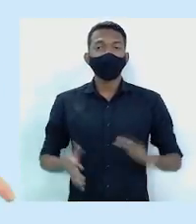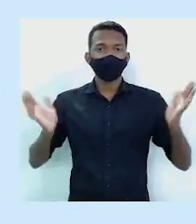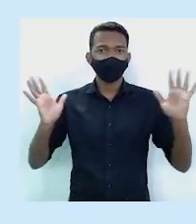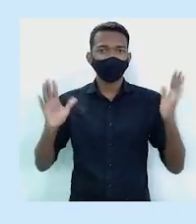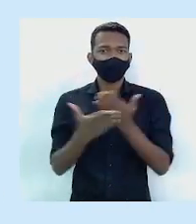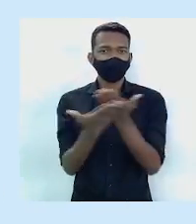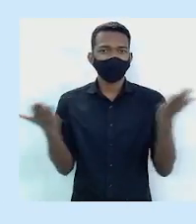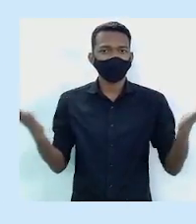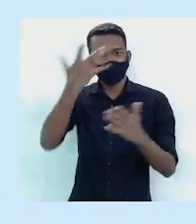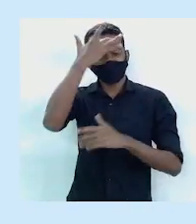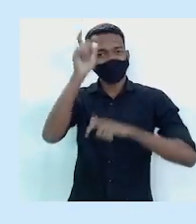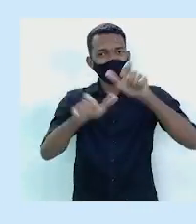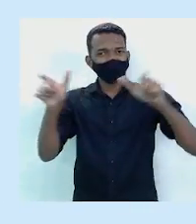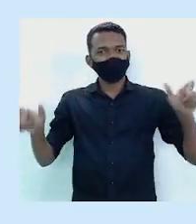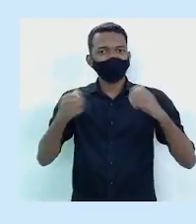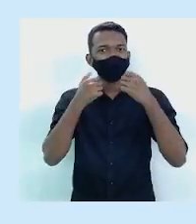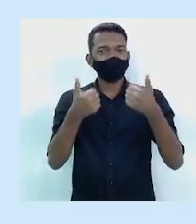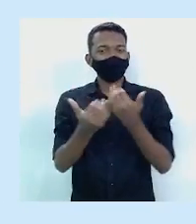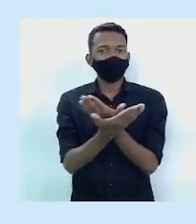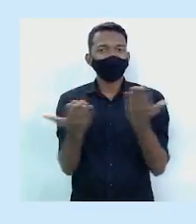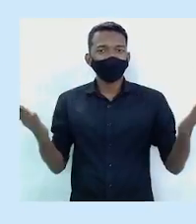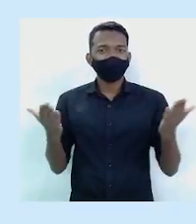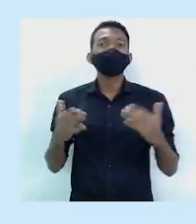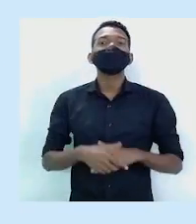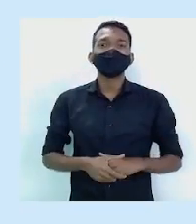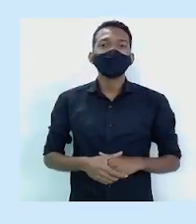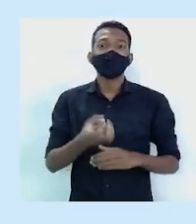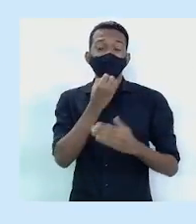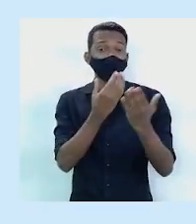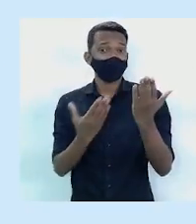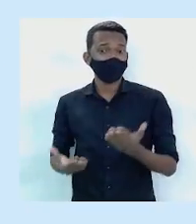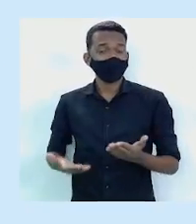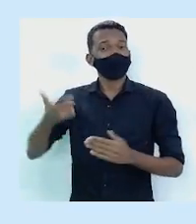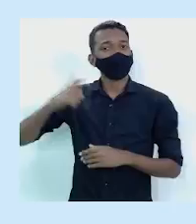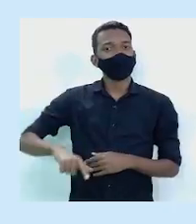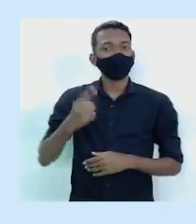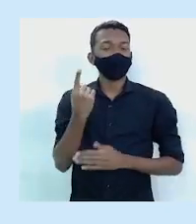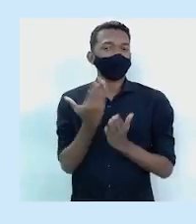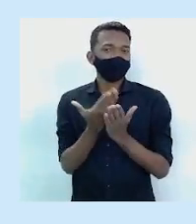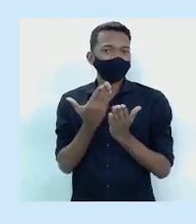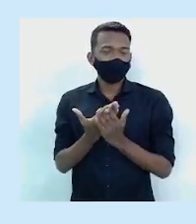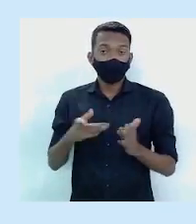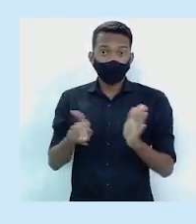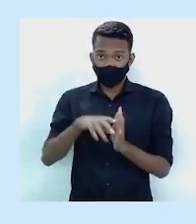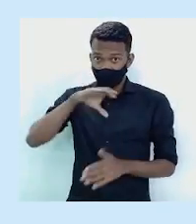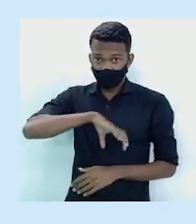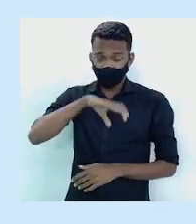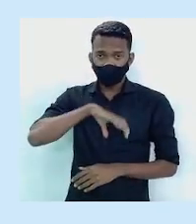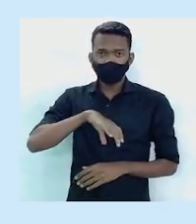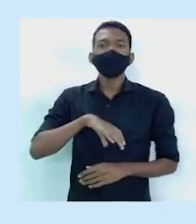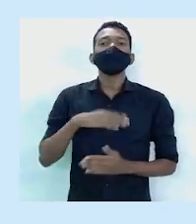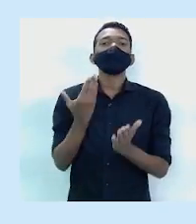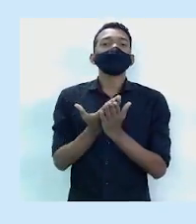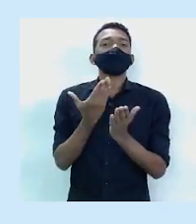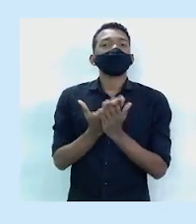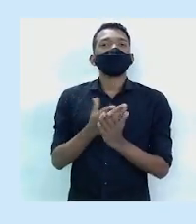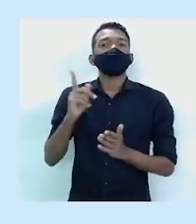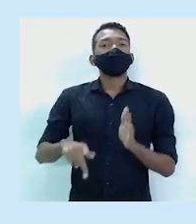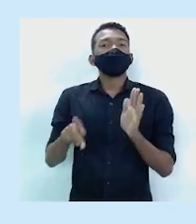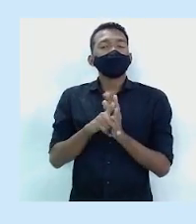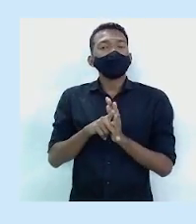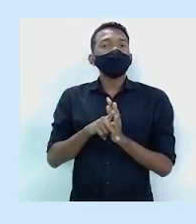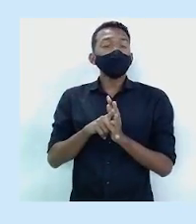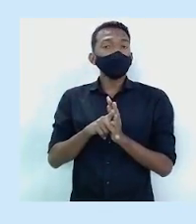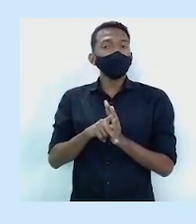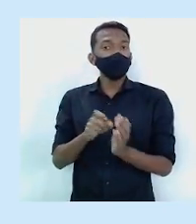Olá pessoal, tudo bem com vocês? Sejam bem-vindos a mais uma aula de língua portuguesa, aula de número